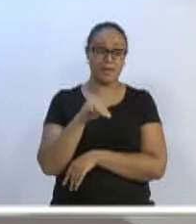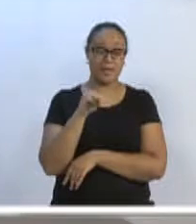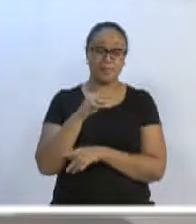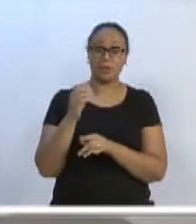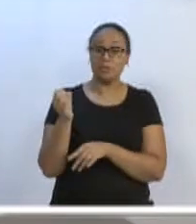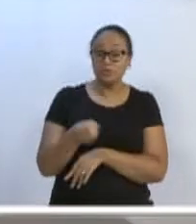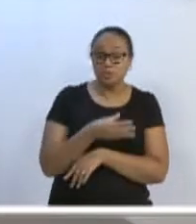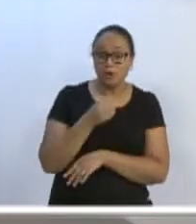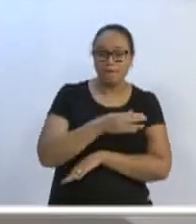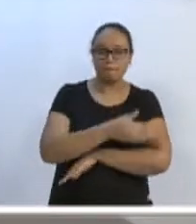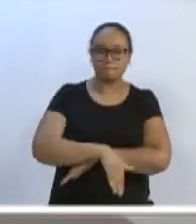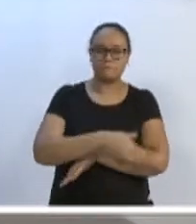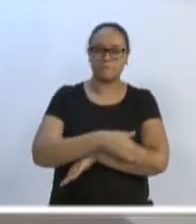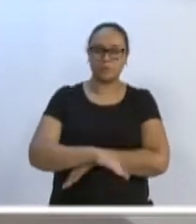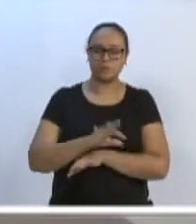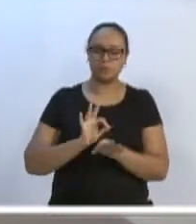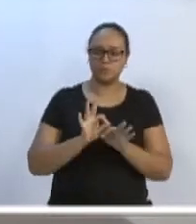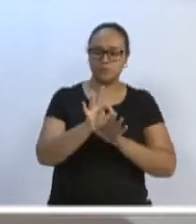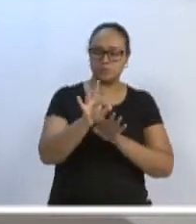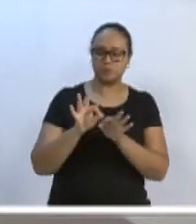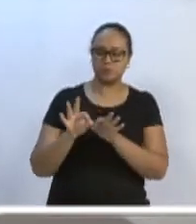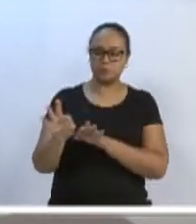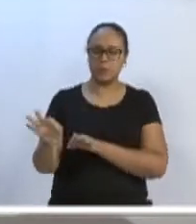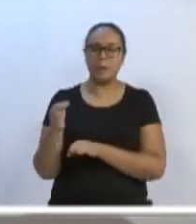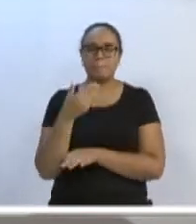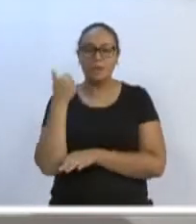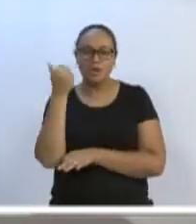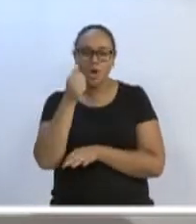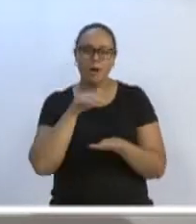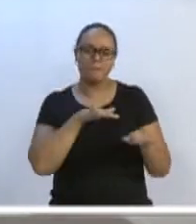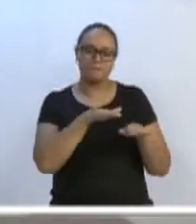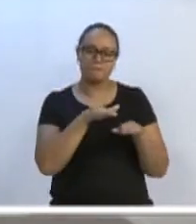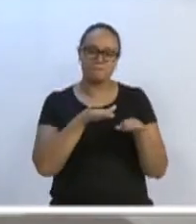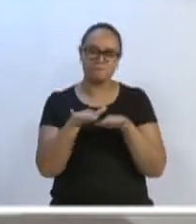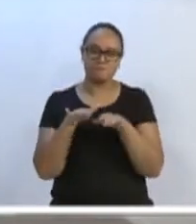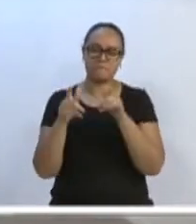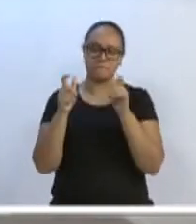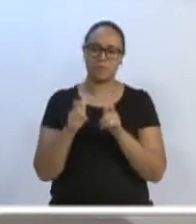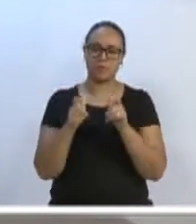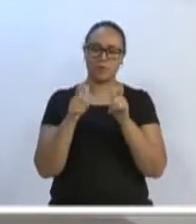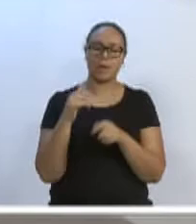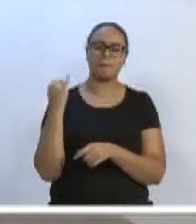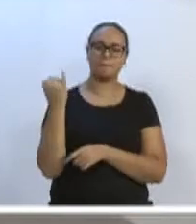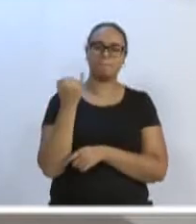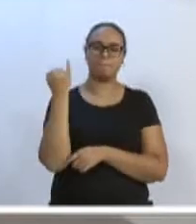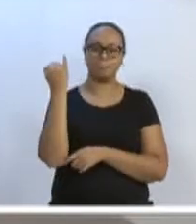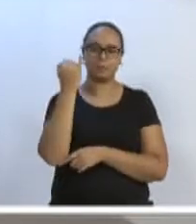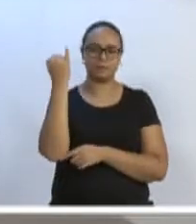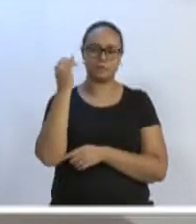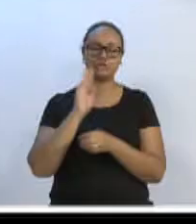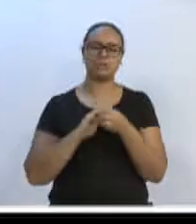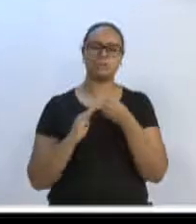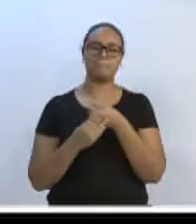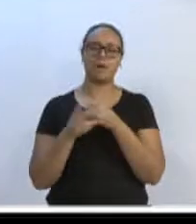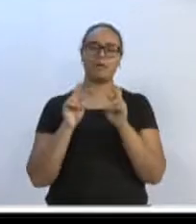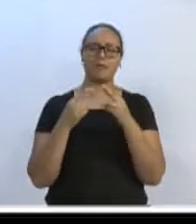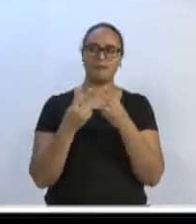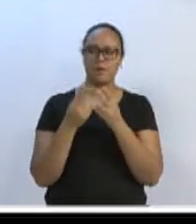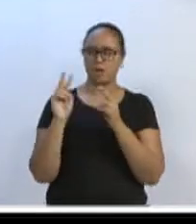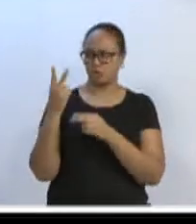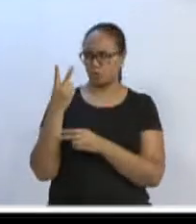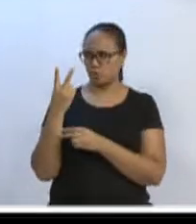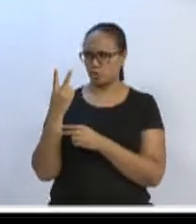melhoraram muito a obesidade daquela via tão importante bairro da velha mas dois minutinhos seu